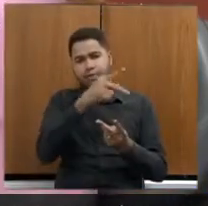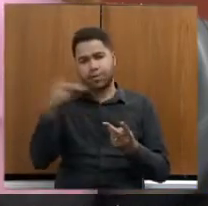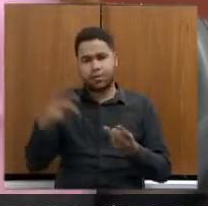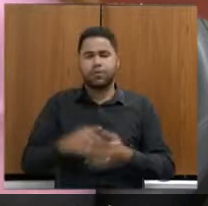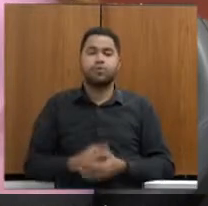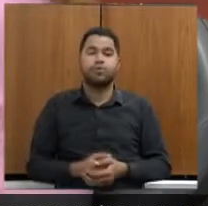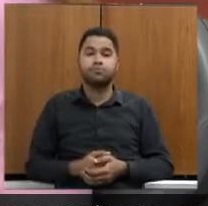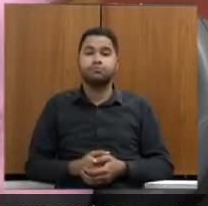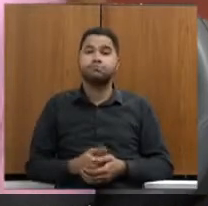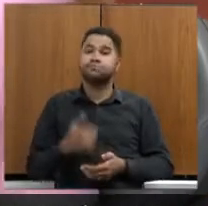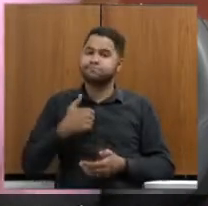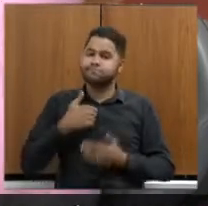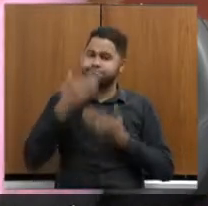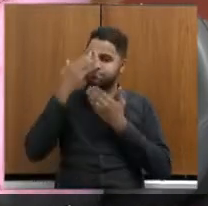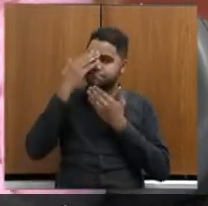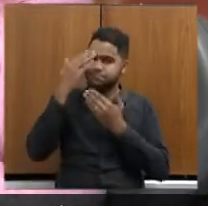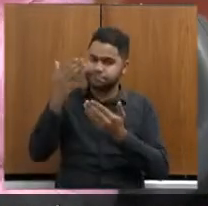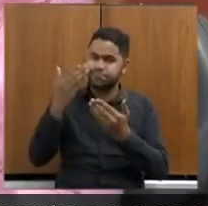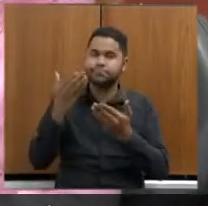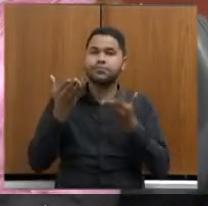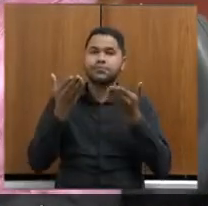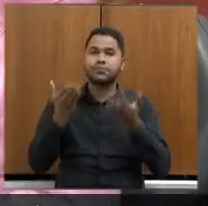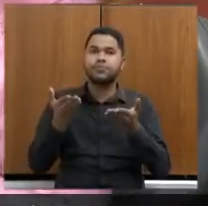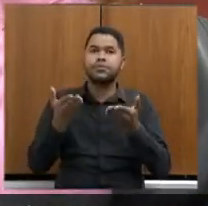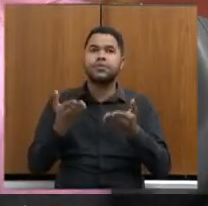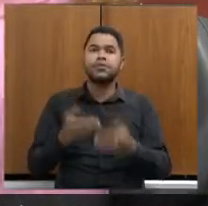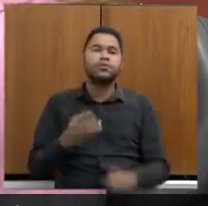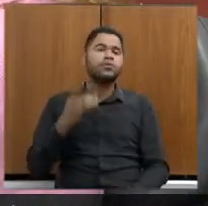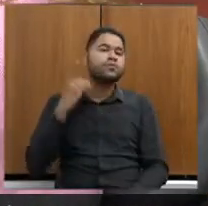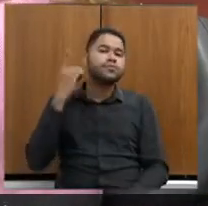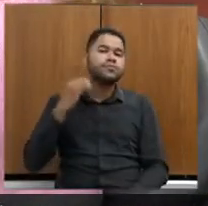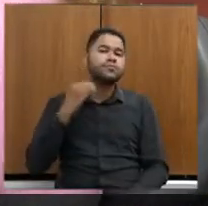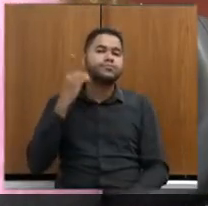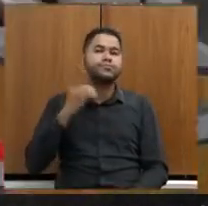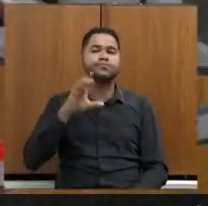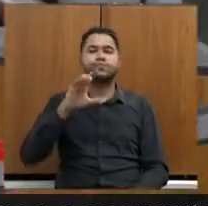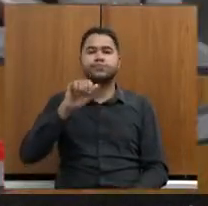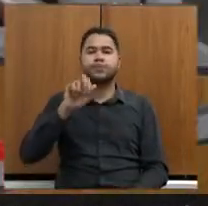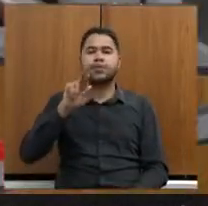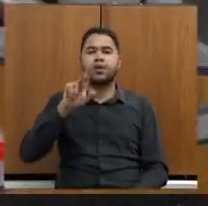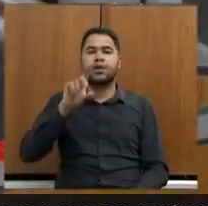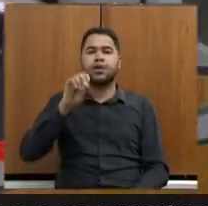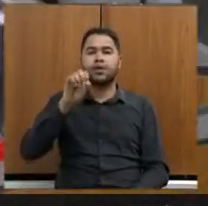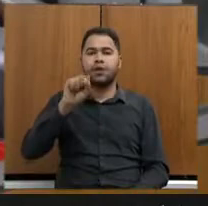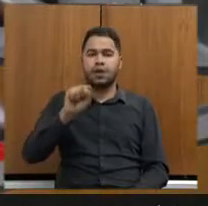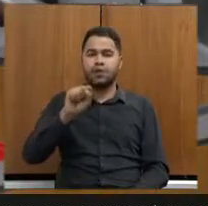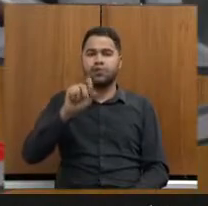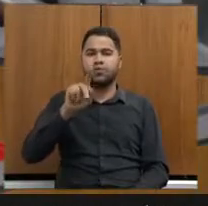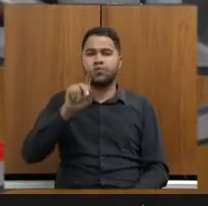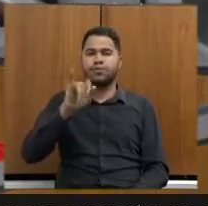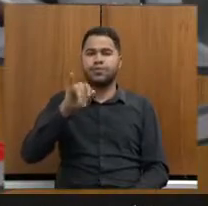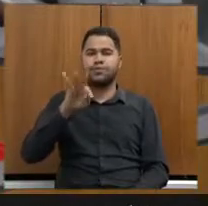que agradeço com a palavra o deputado Carlos Pimenta